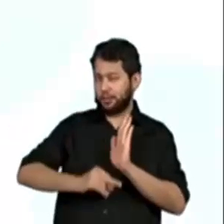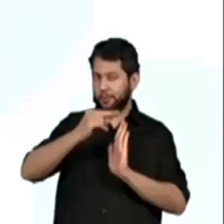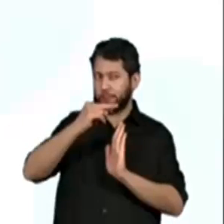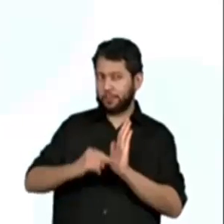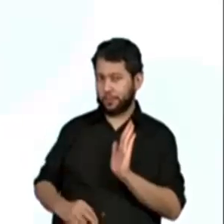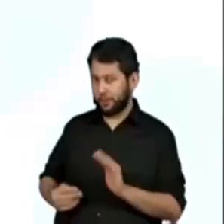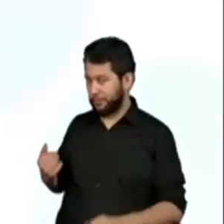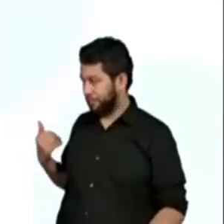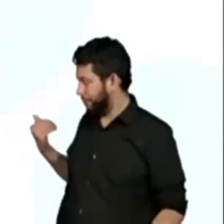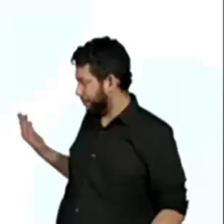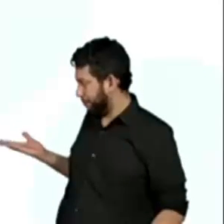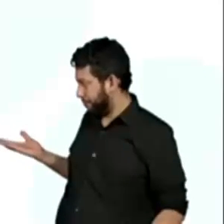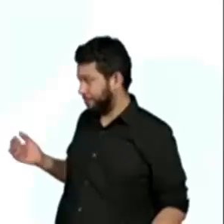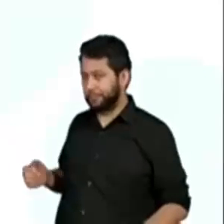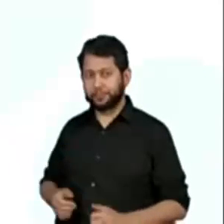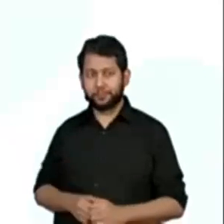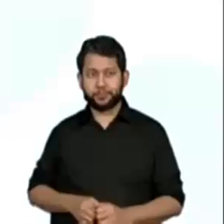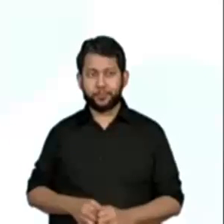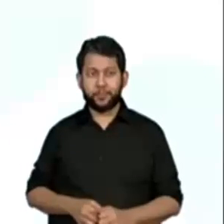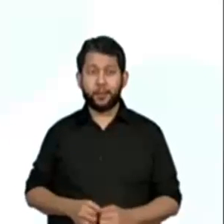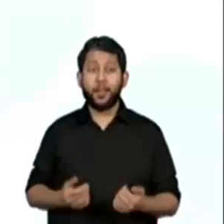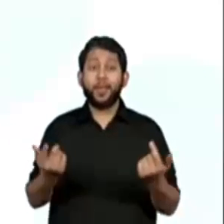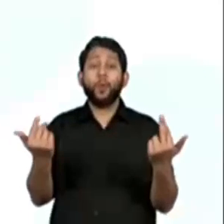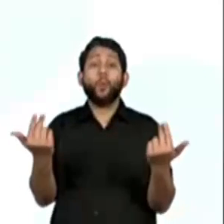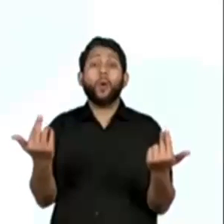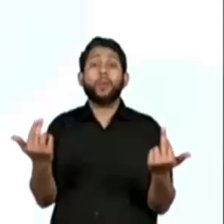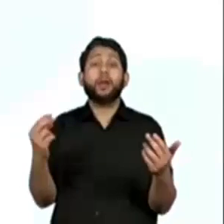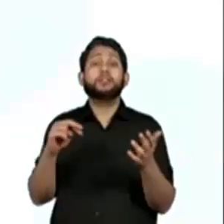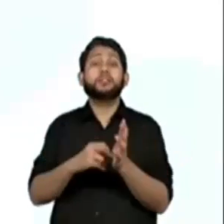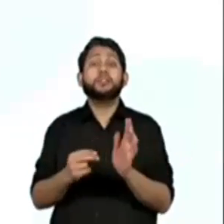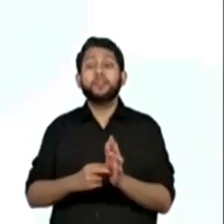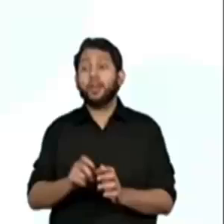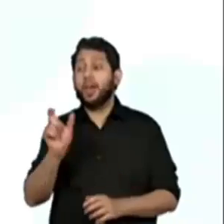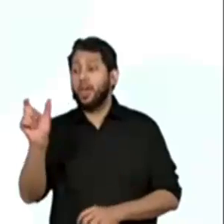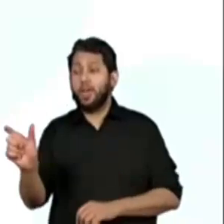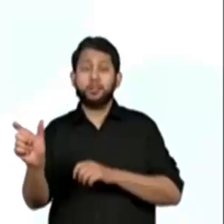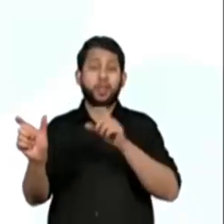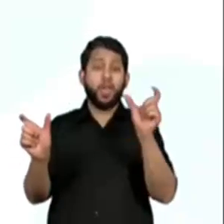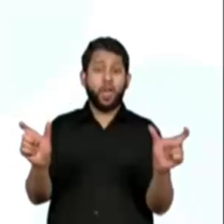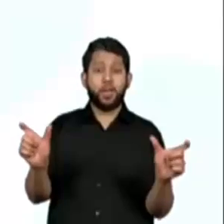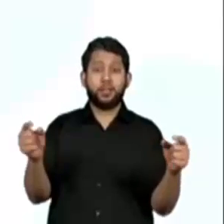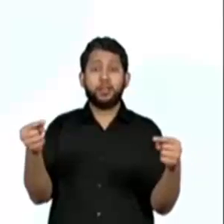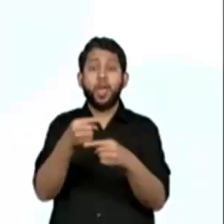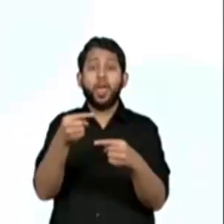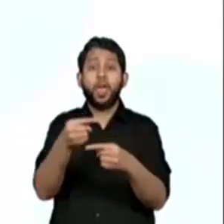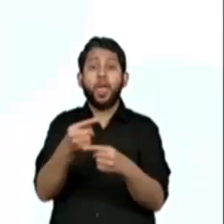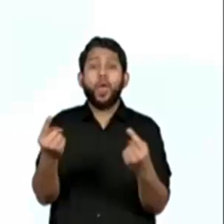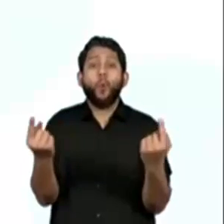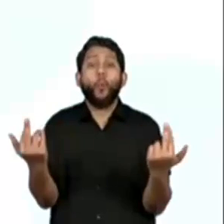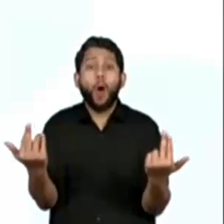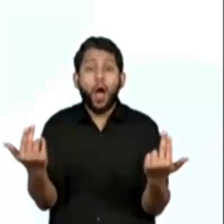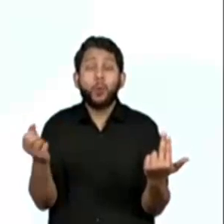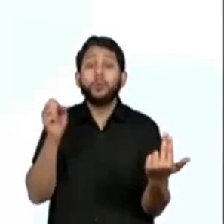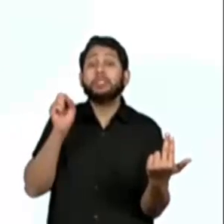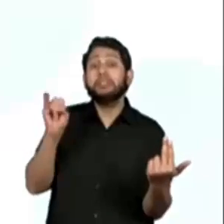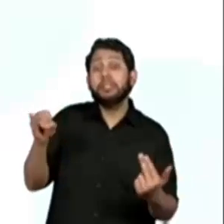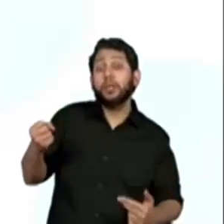embaixo. Uma igualdade é equivalente a outra quando possuem o